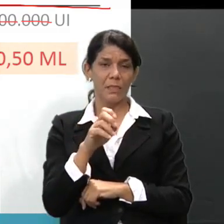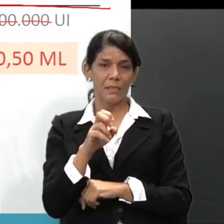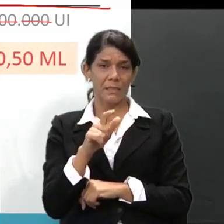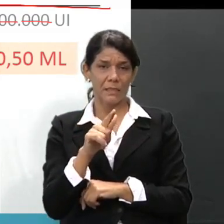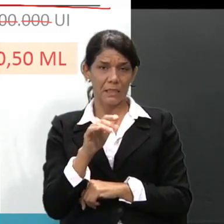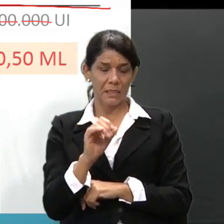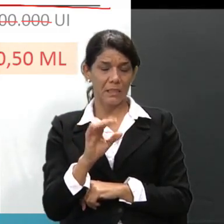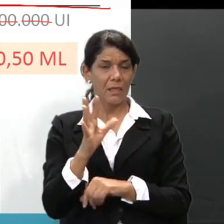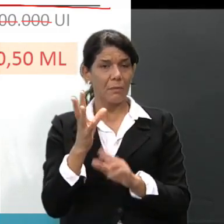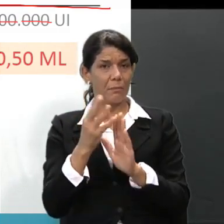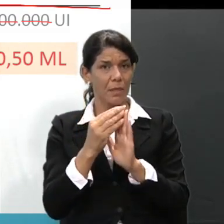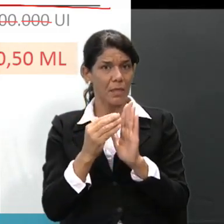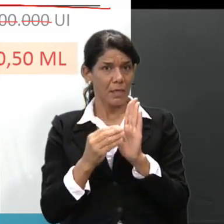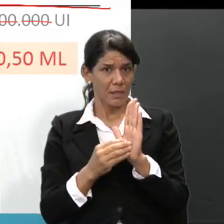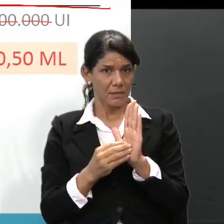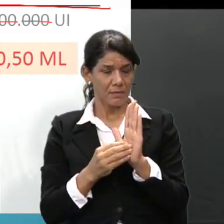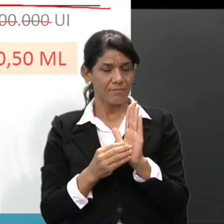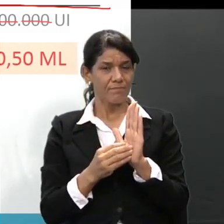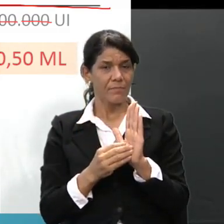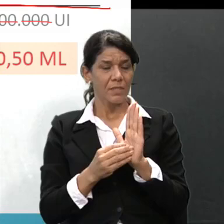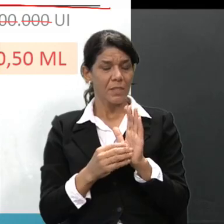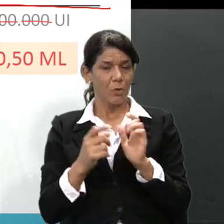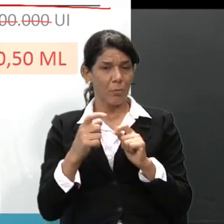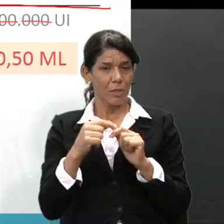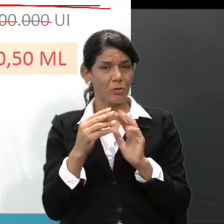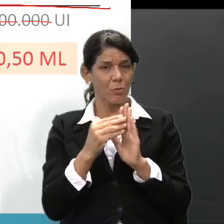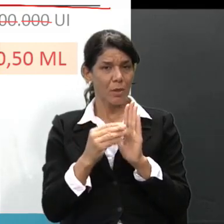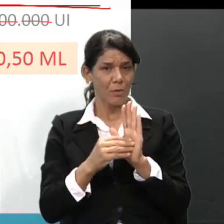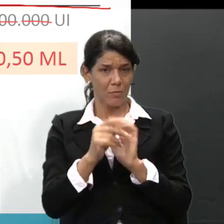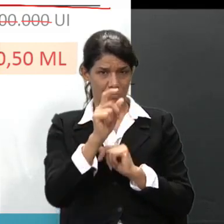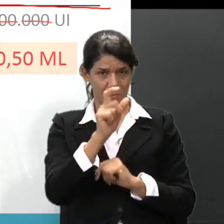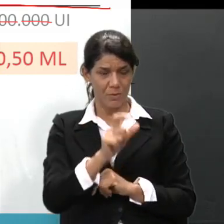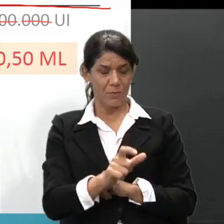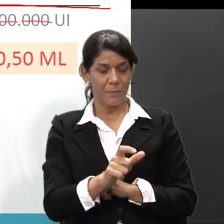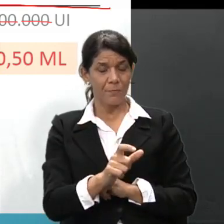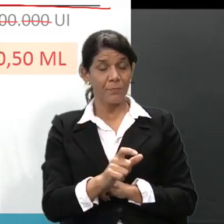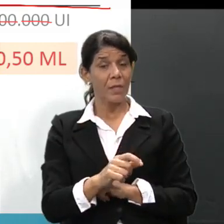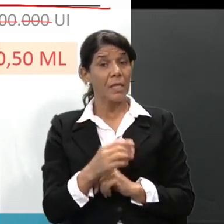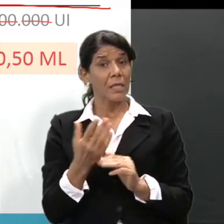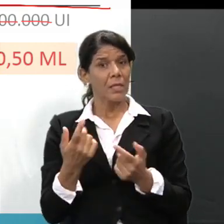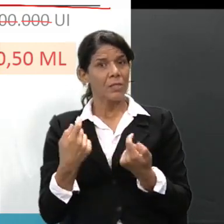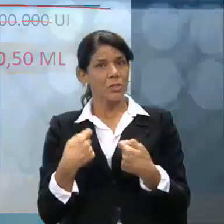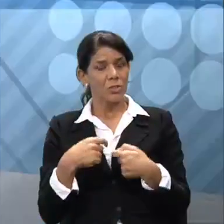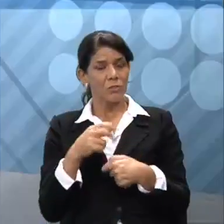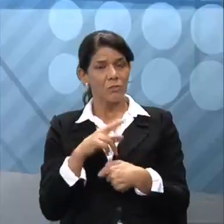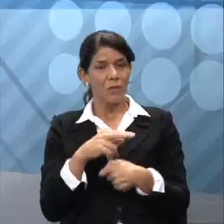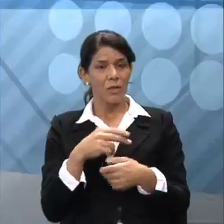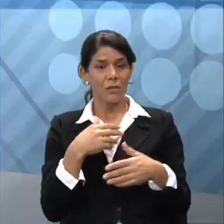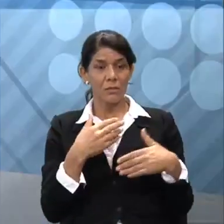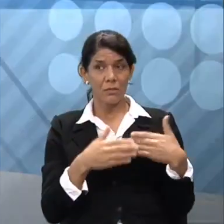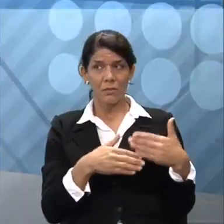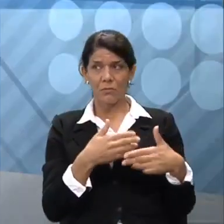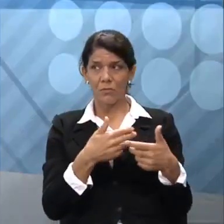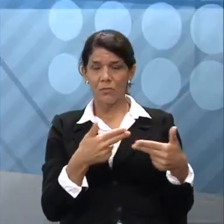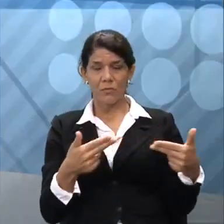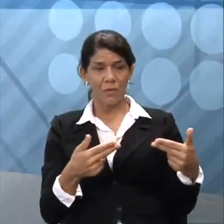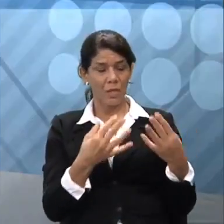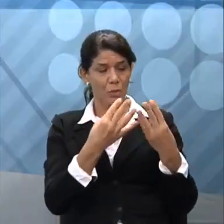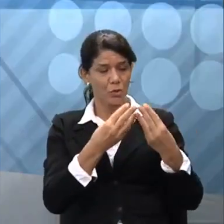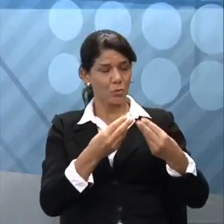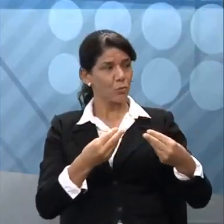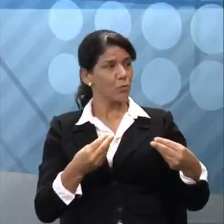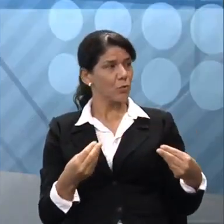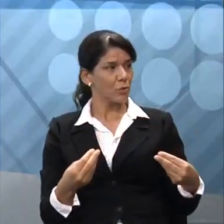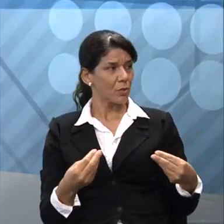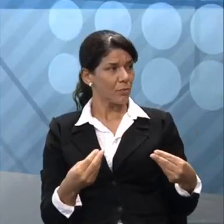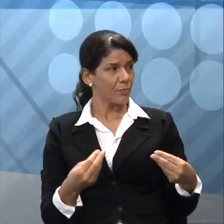penicilina prescrita para o meu paciente. Portanto, nós iremos desenvolver a diluição